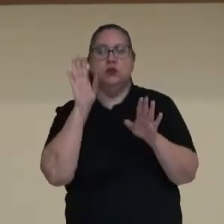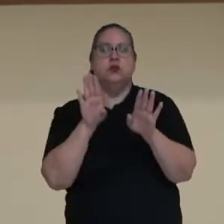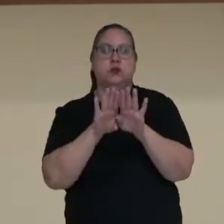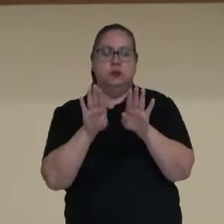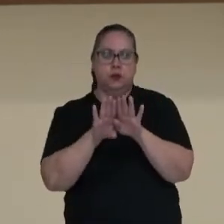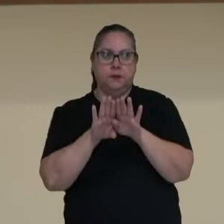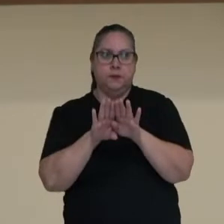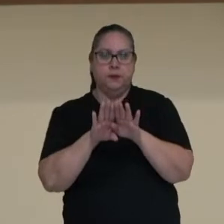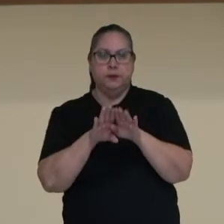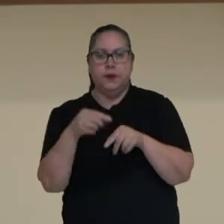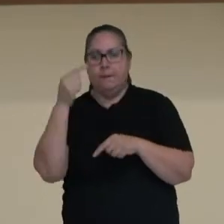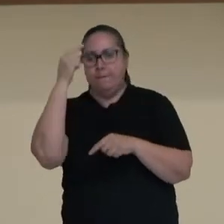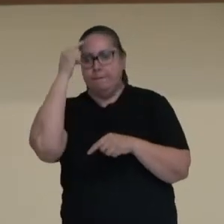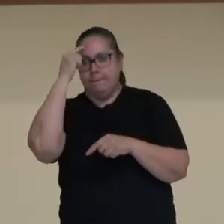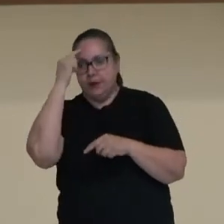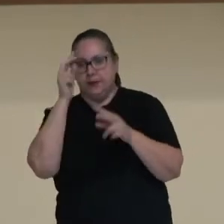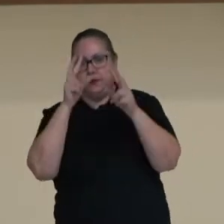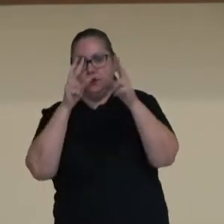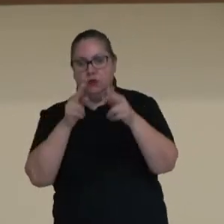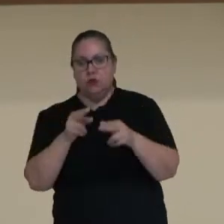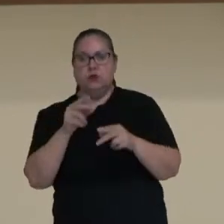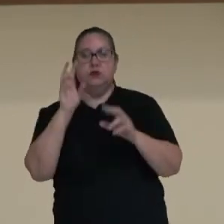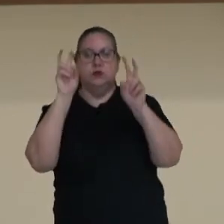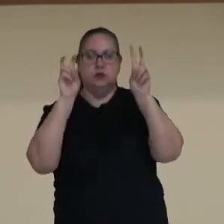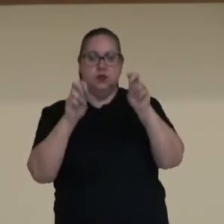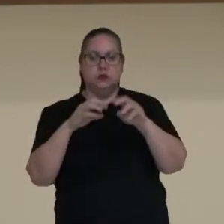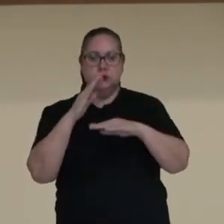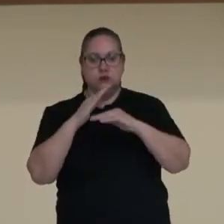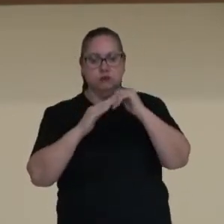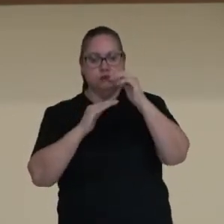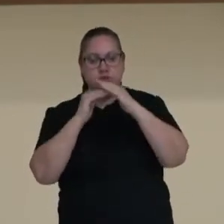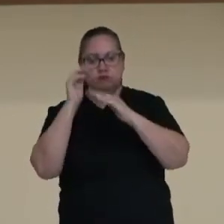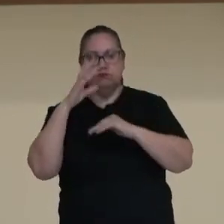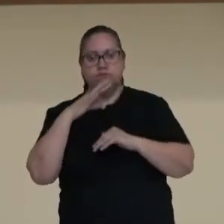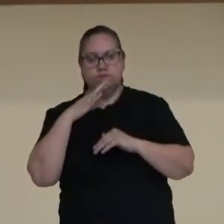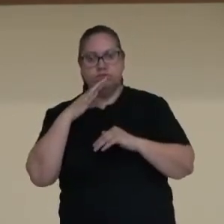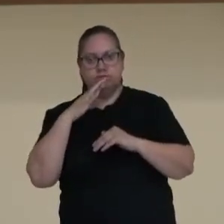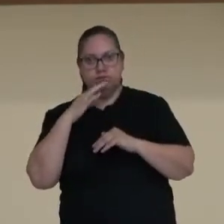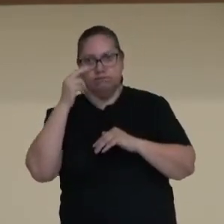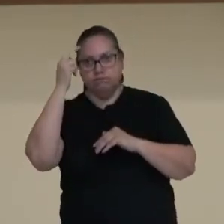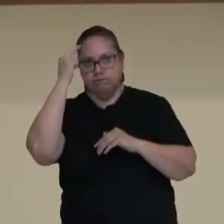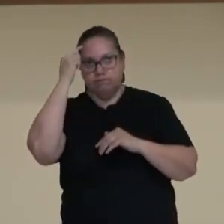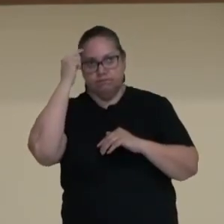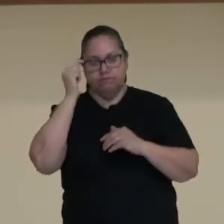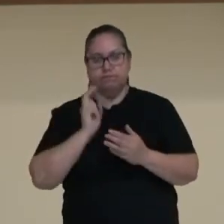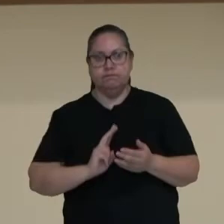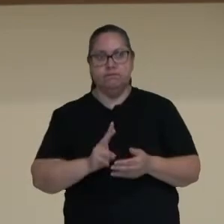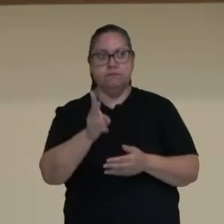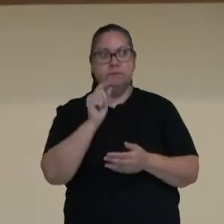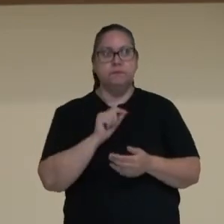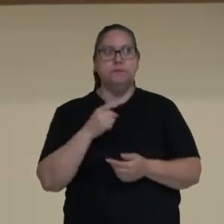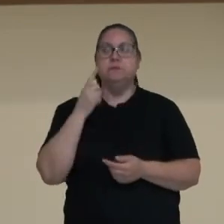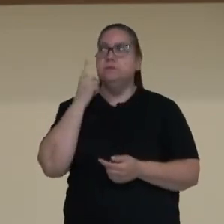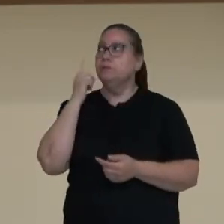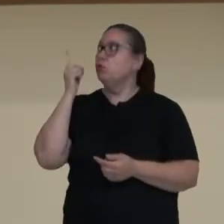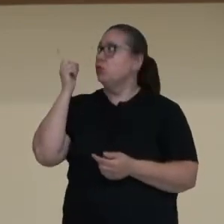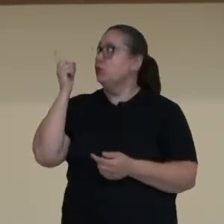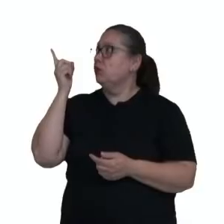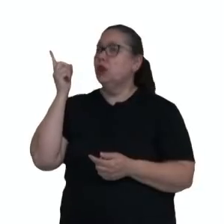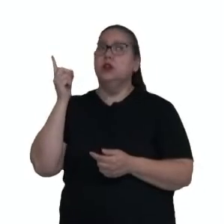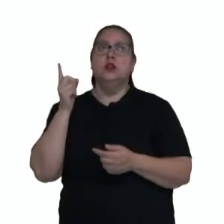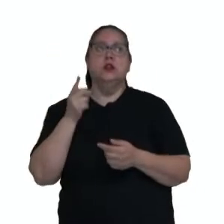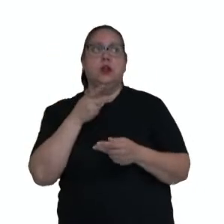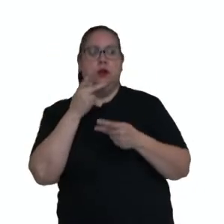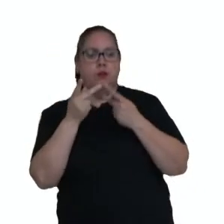ainda pensa nos mesmos temas, nós ainda construímos conhecimento. Então vamos continuar. Bom,